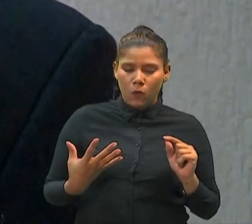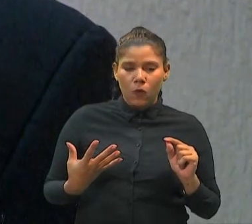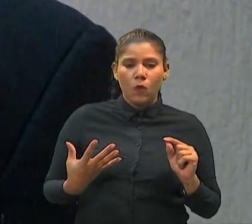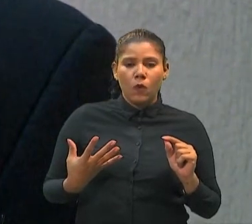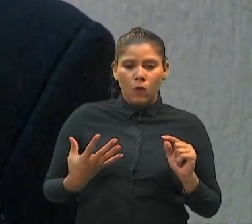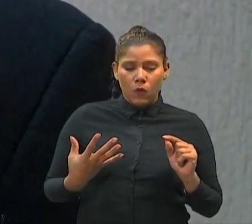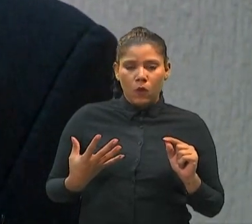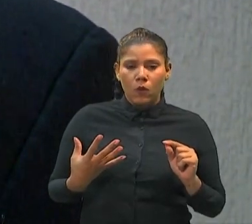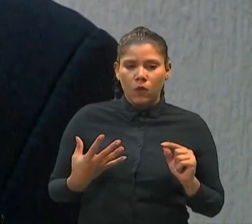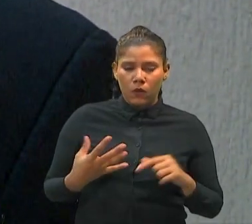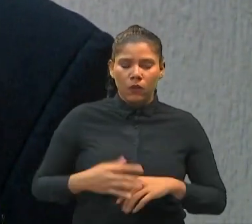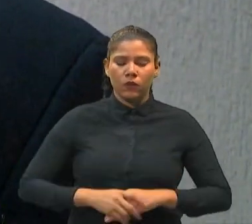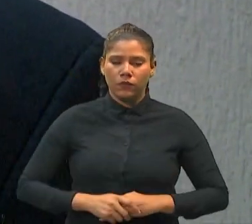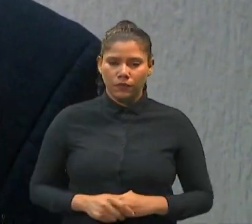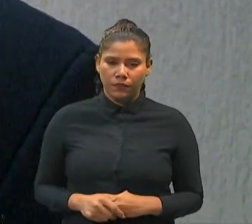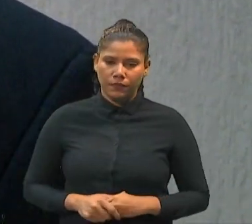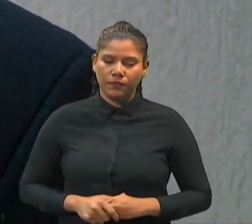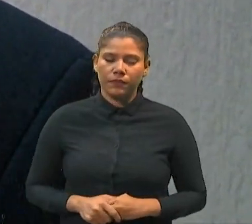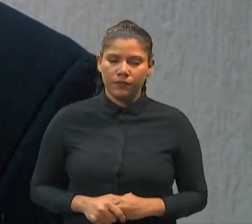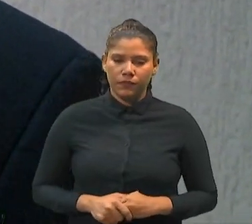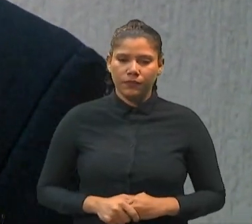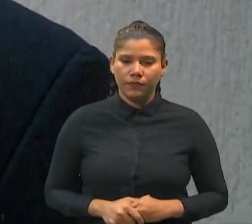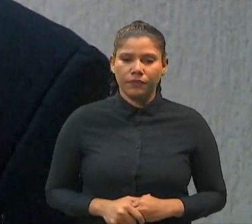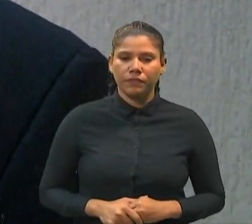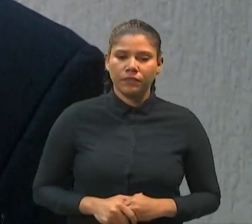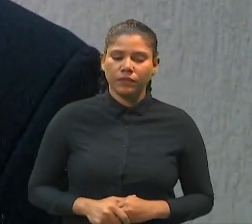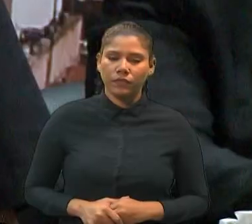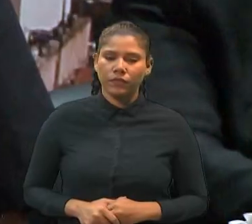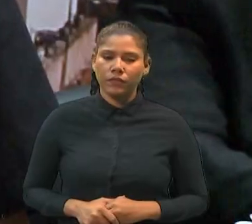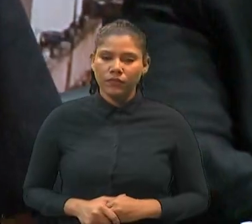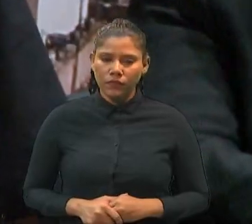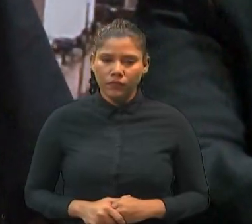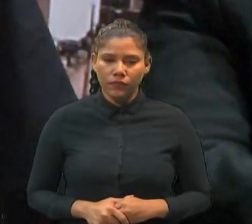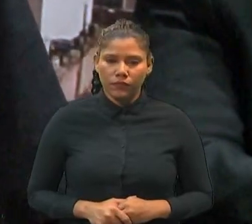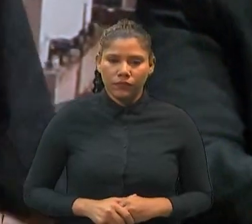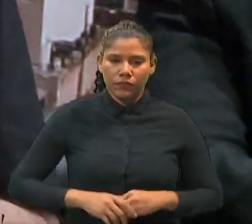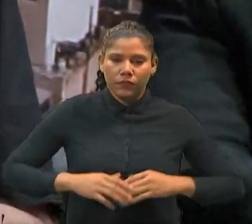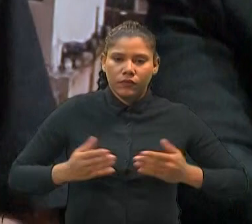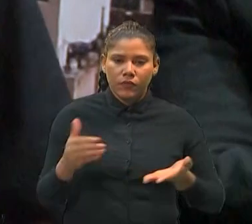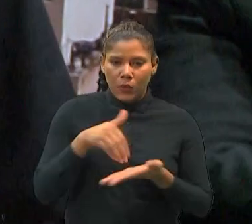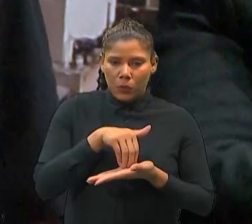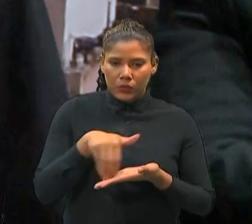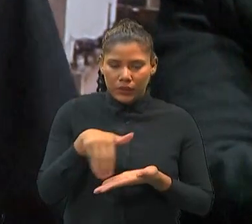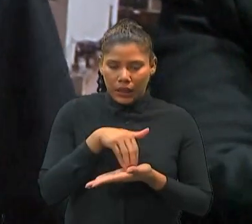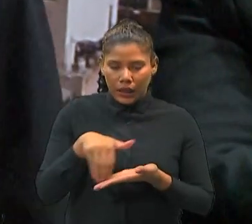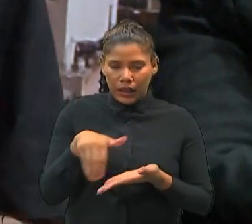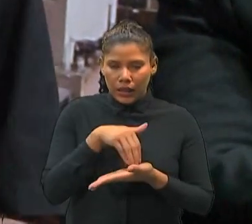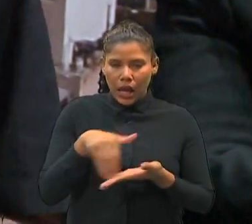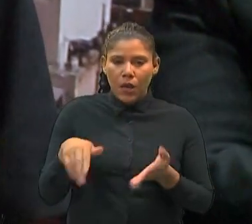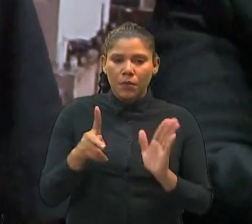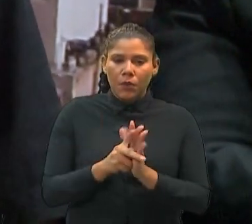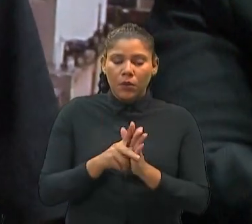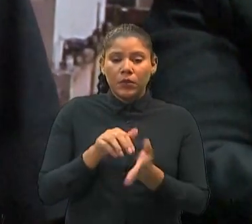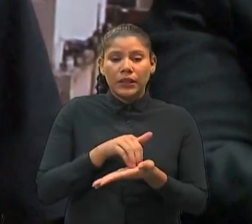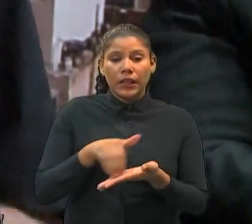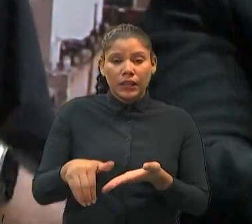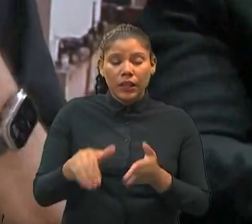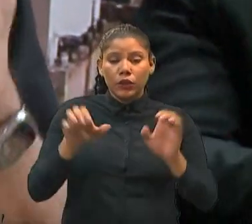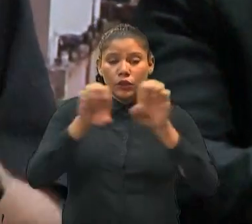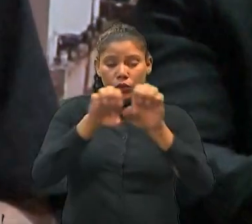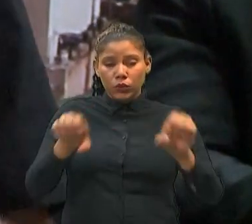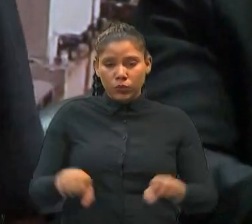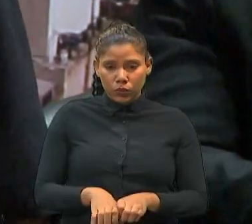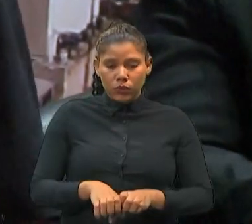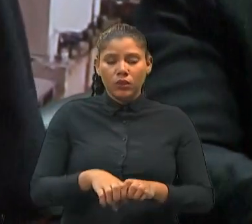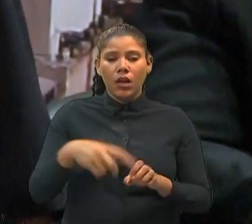membranas que existe aí AA nos Estados Unidos e China e muito mais o secretário executivo da secretaria de infraestrutura do